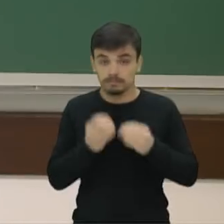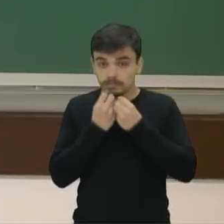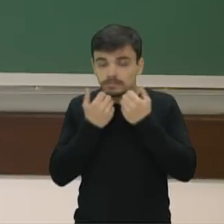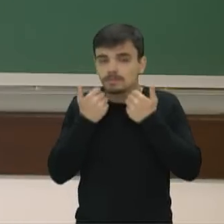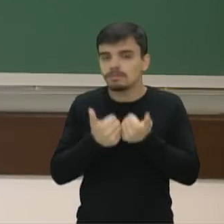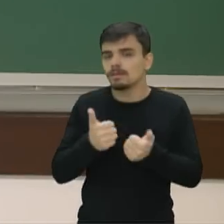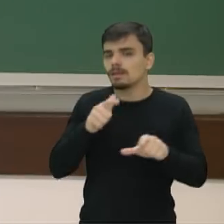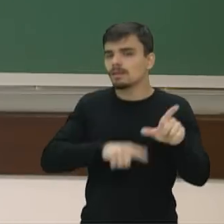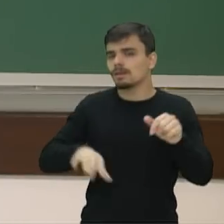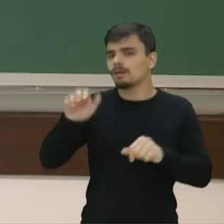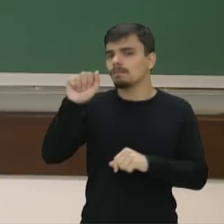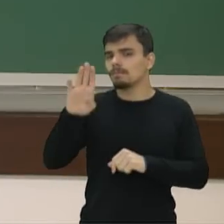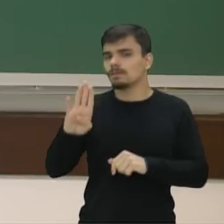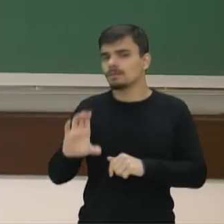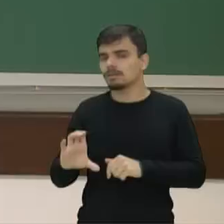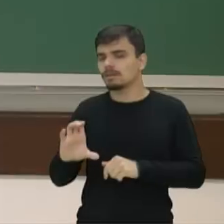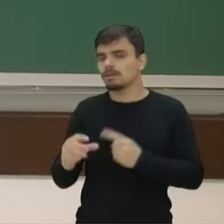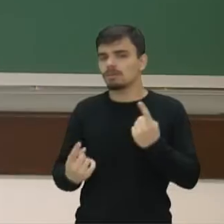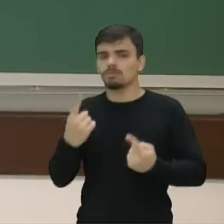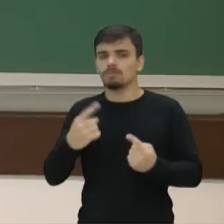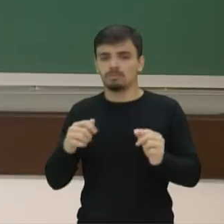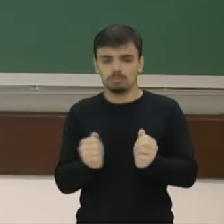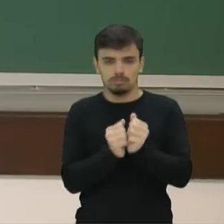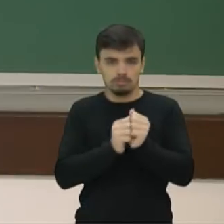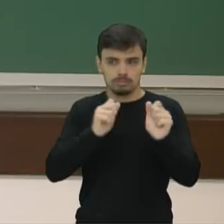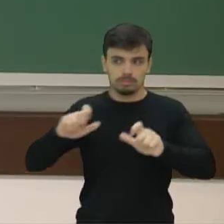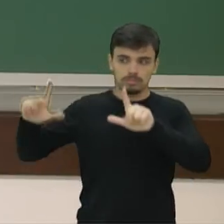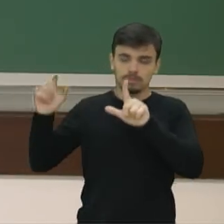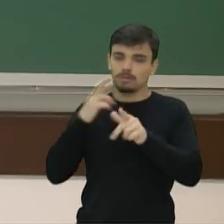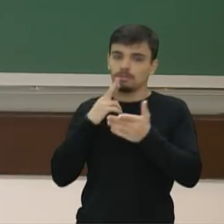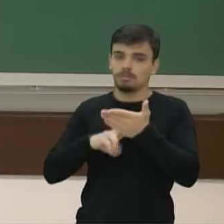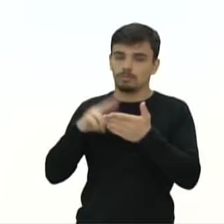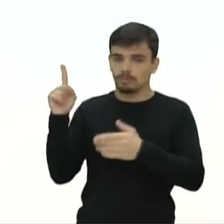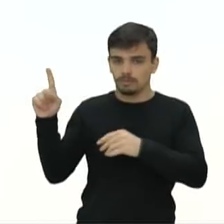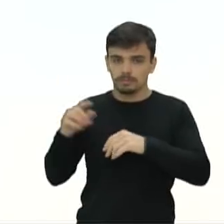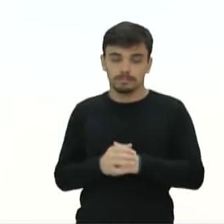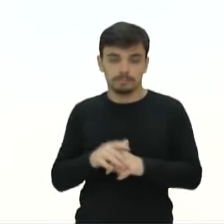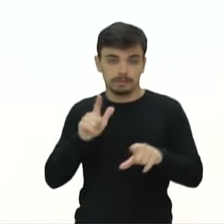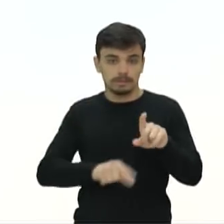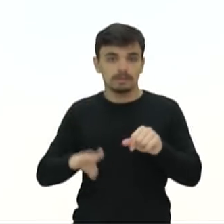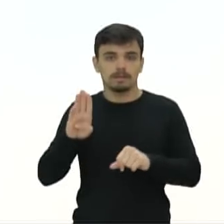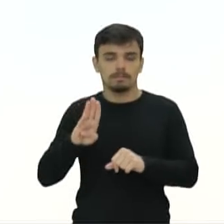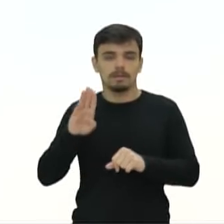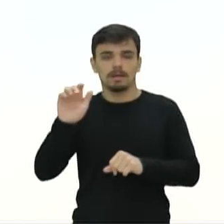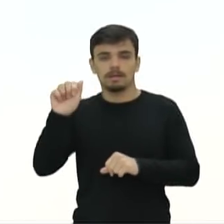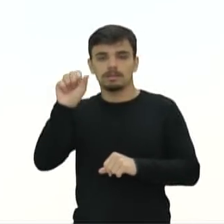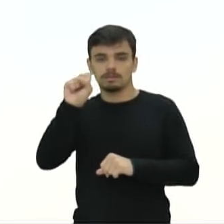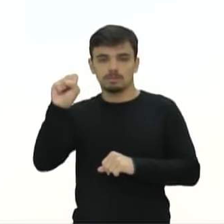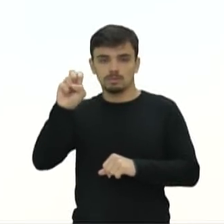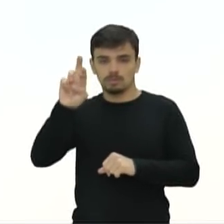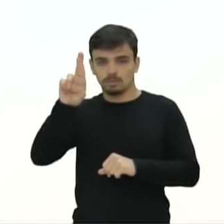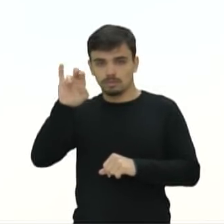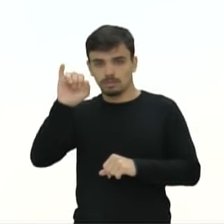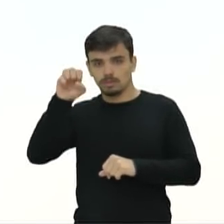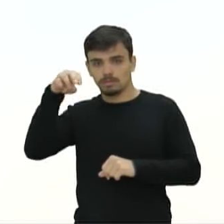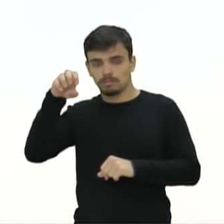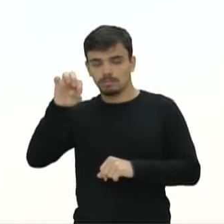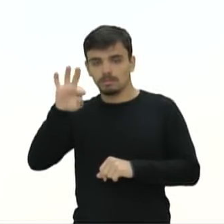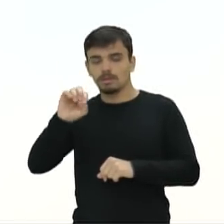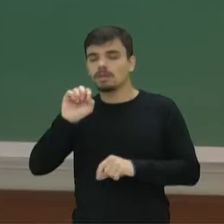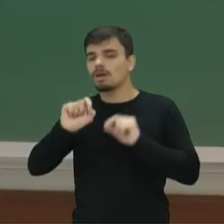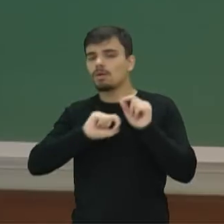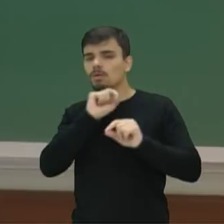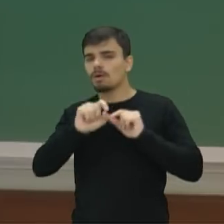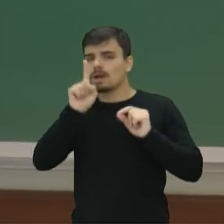Muito bem. Letra A, letra B ou letra C? Juntos ali na tela a resposta letra B, assoreamento. Então a mata ciliar ela serve